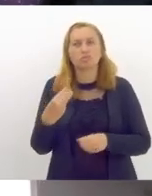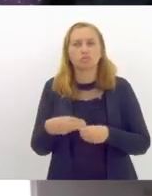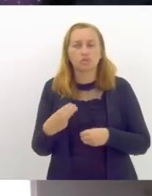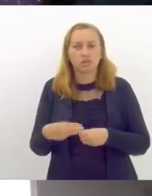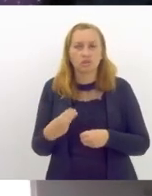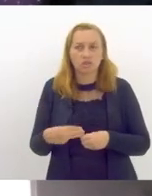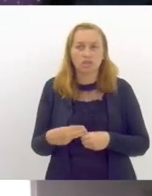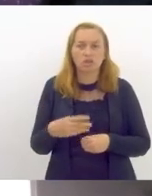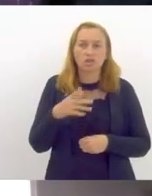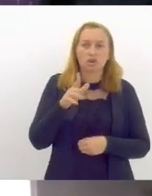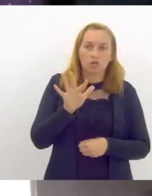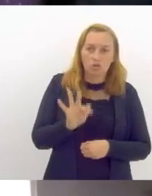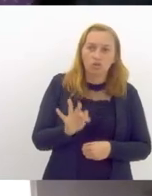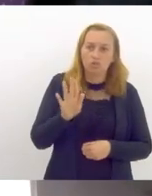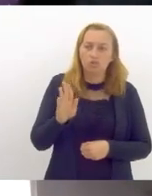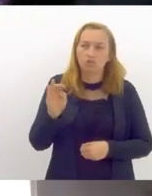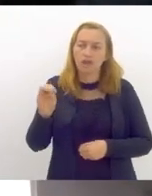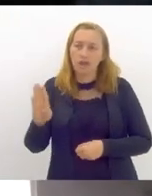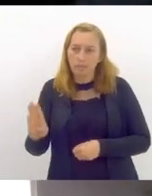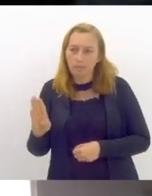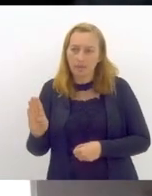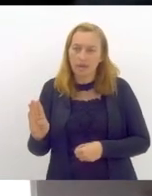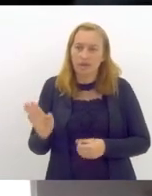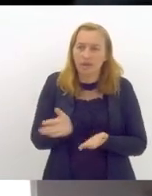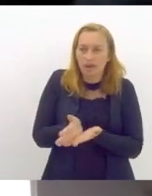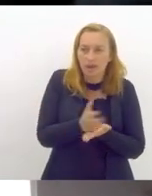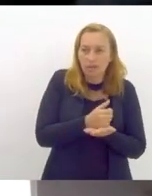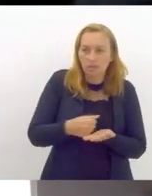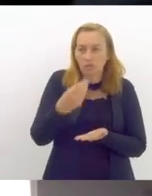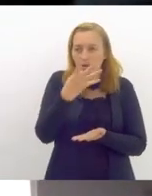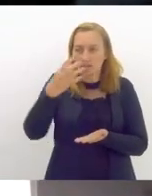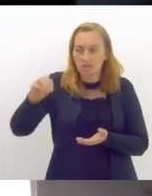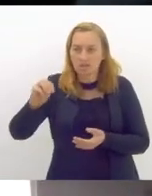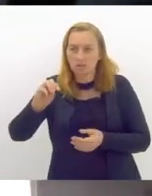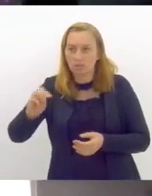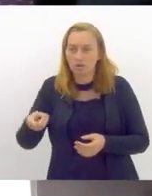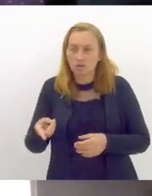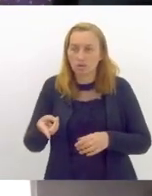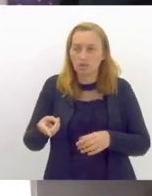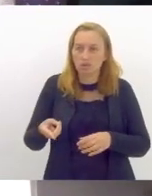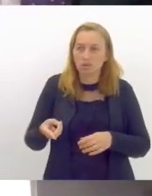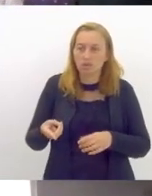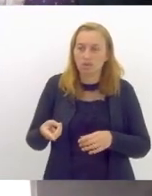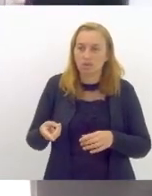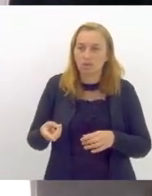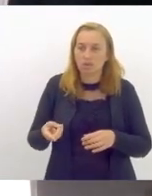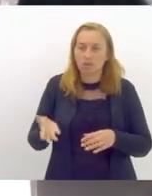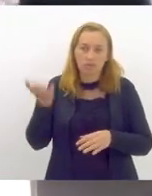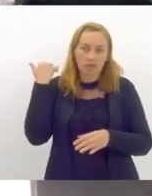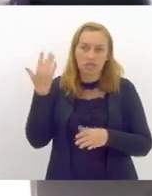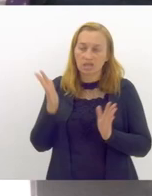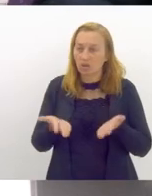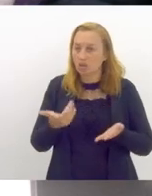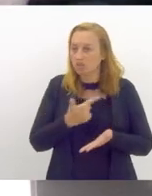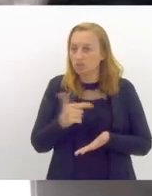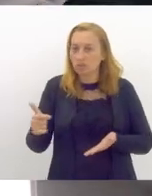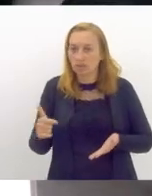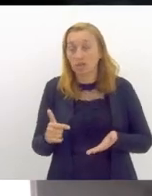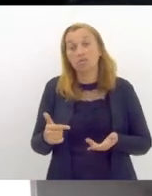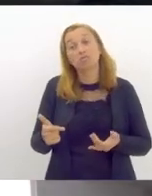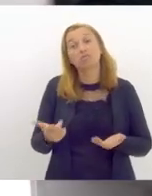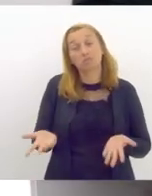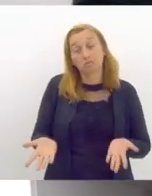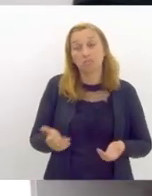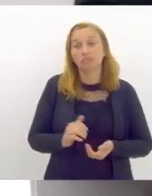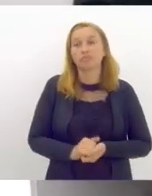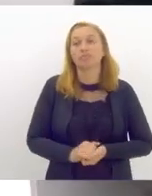O fundeb que é arrecadava que arrecadou 400 milhões a mais ano passado já esse ano já não tem porque isso tem consequência